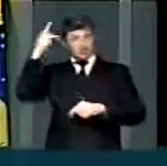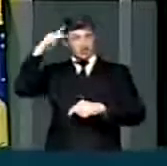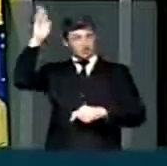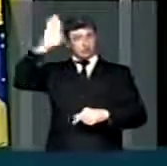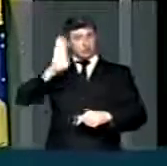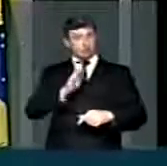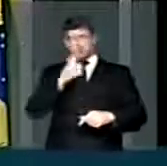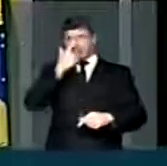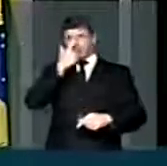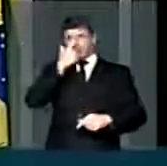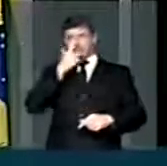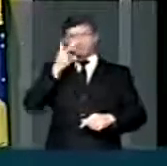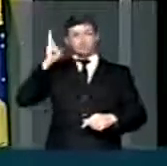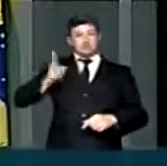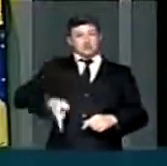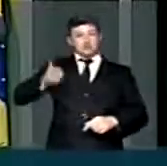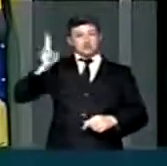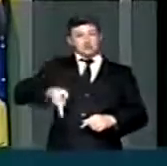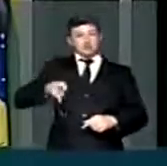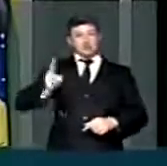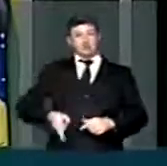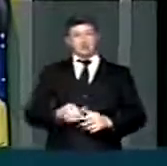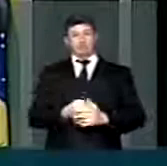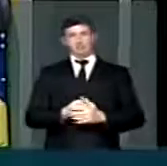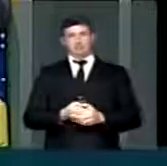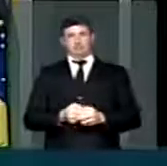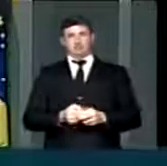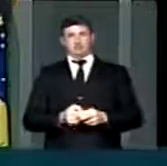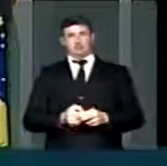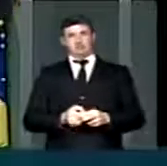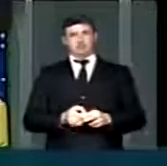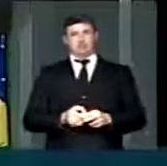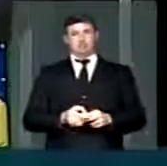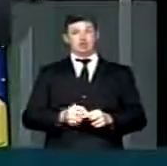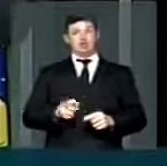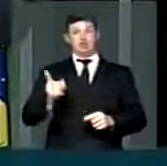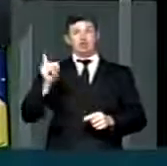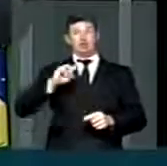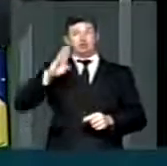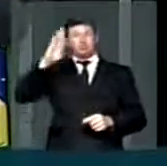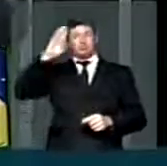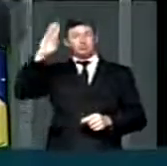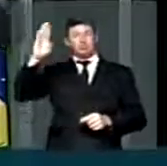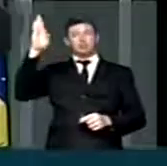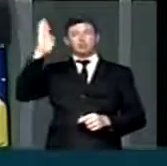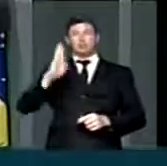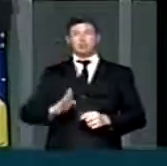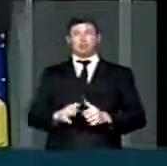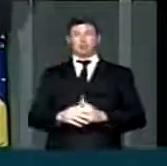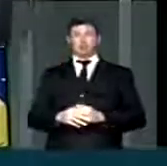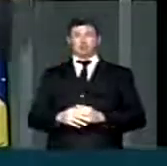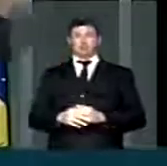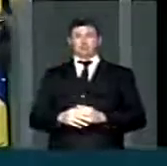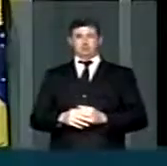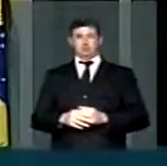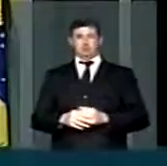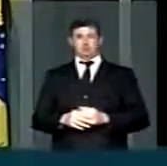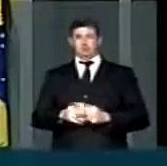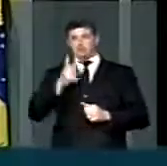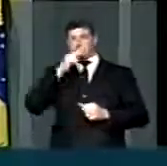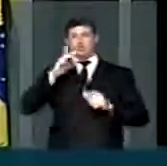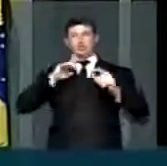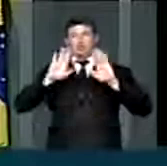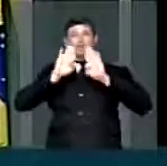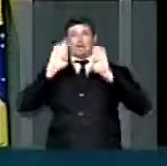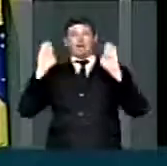história, sempre a menina dos olhos do Brasil todo, como se tivesse uma redoma em